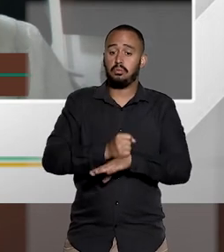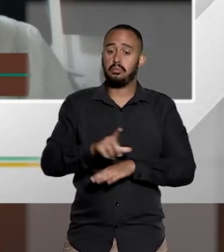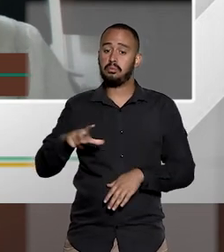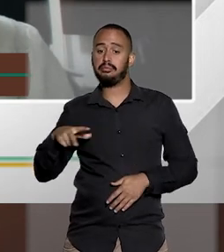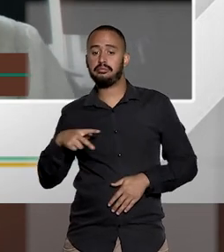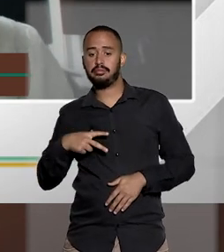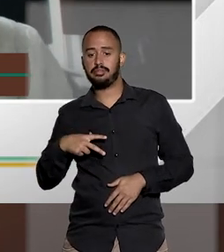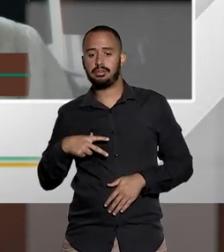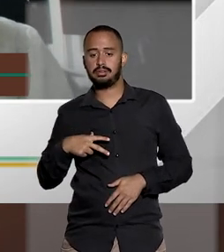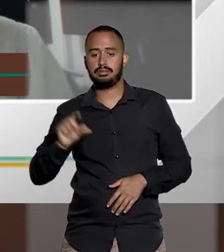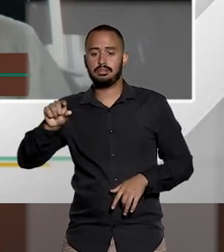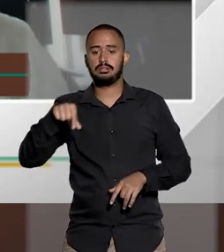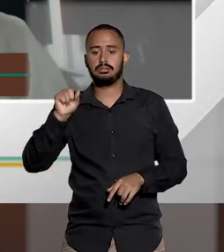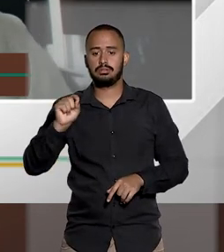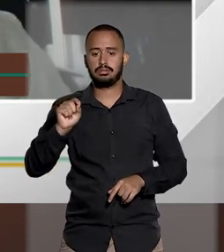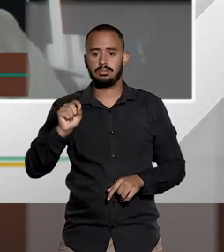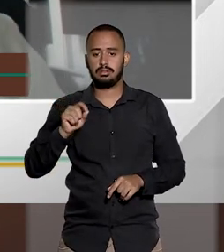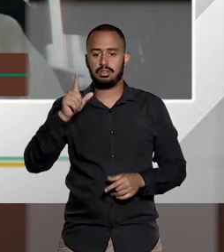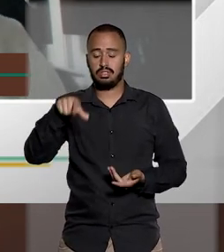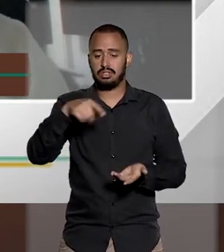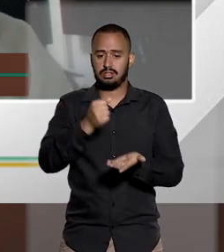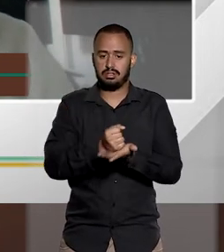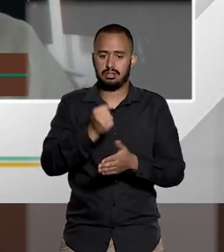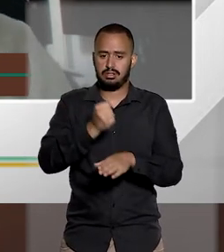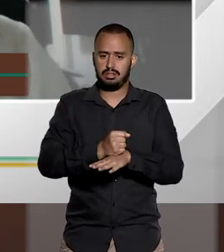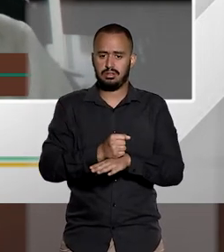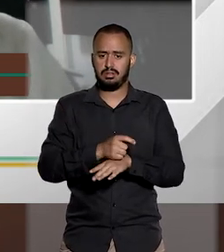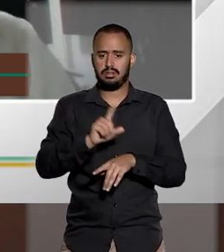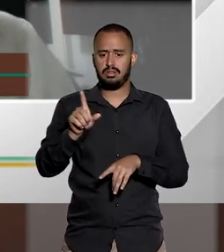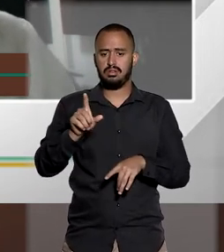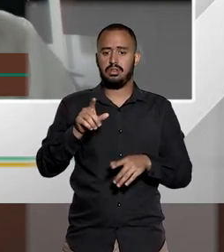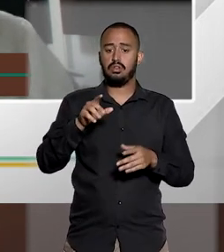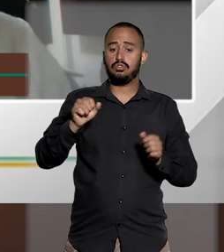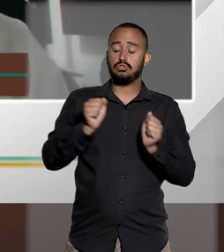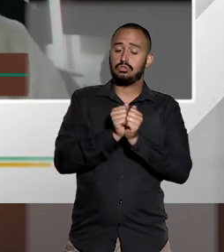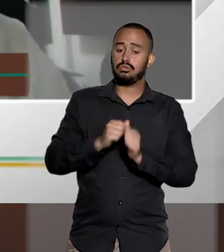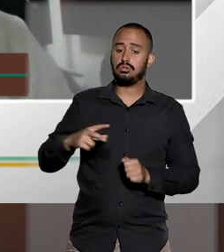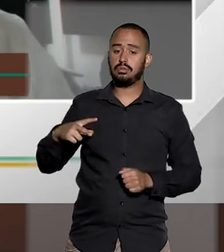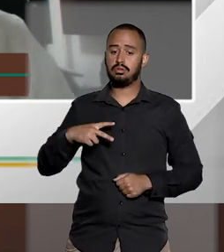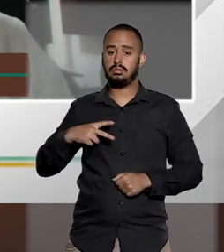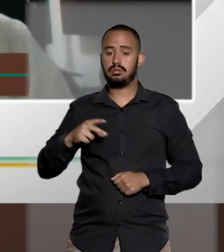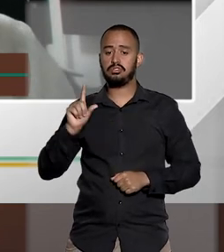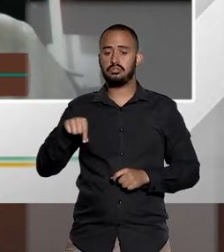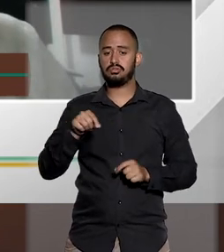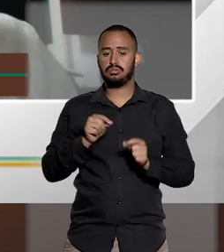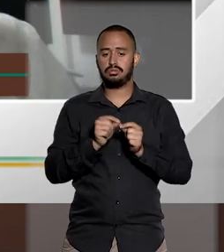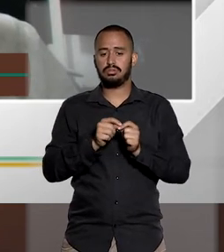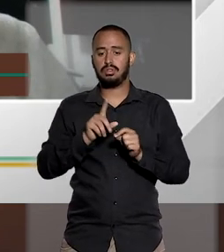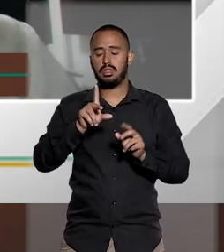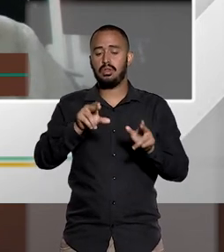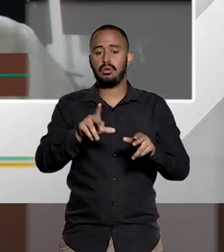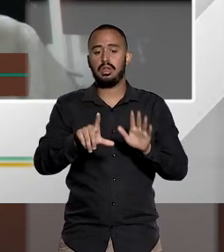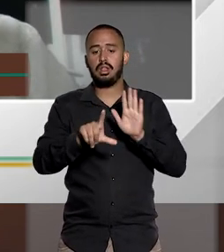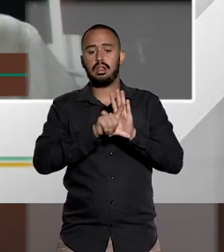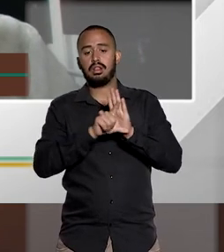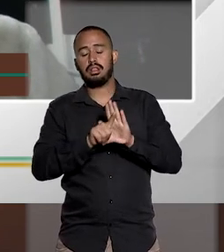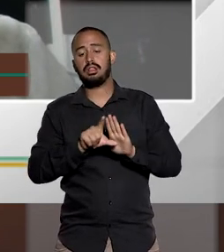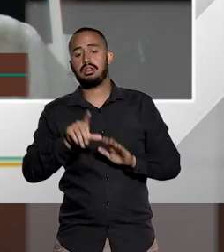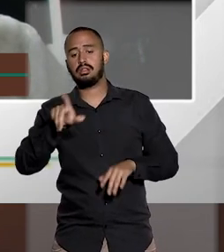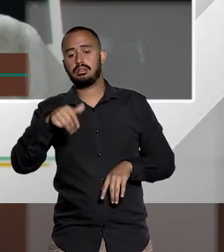privado. Só que ela, e diz que esses contratos se regem pelo direito privado e pelas normas desta lei, que é a